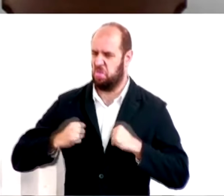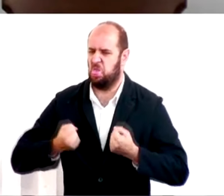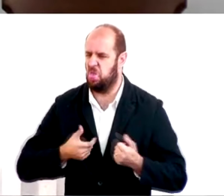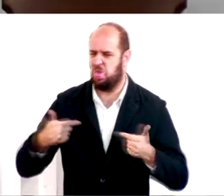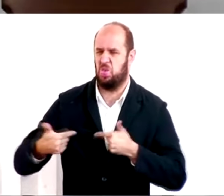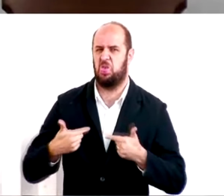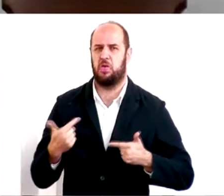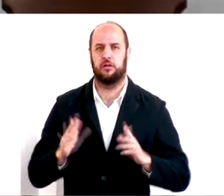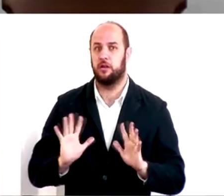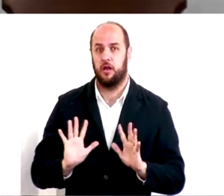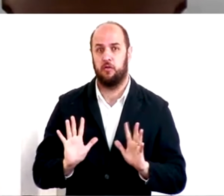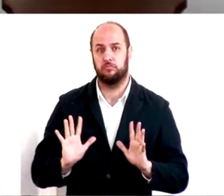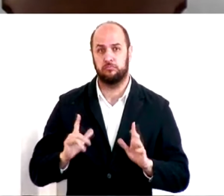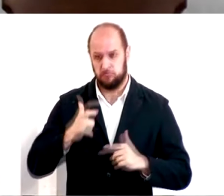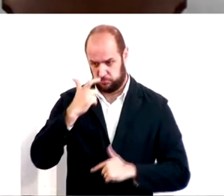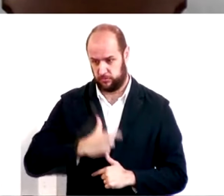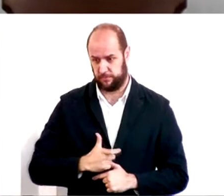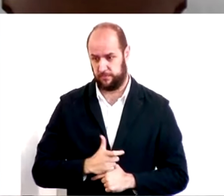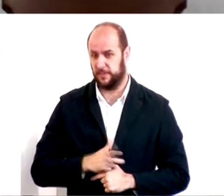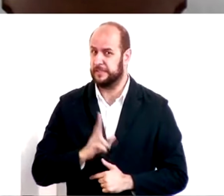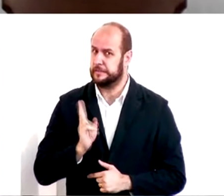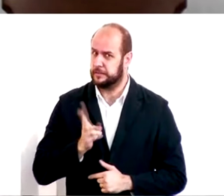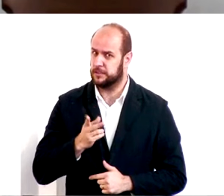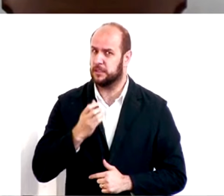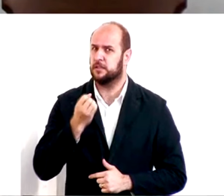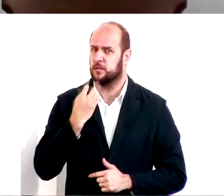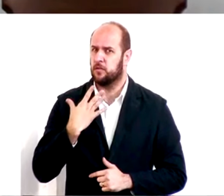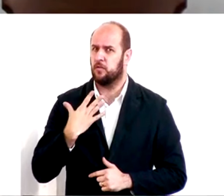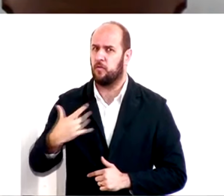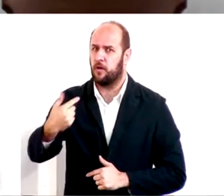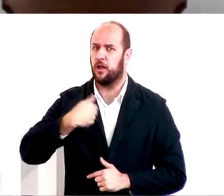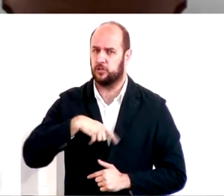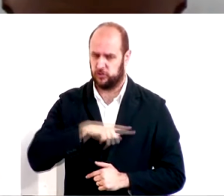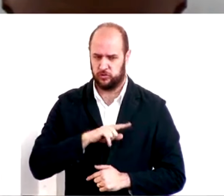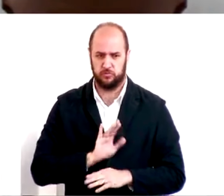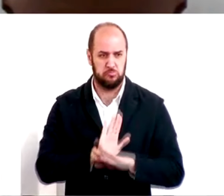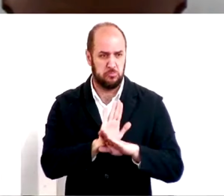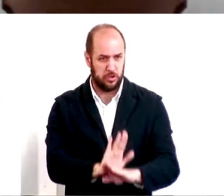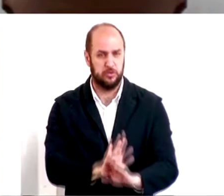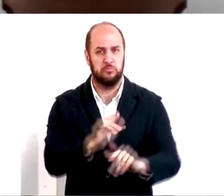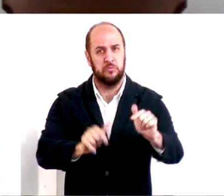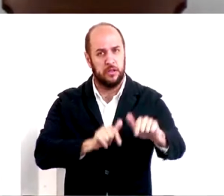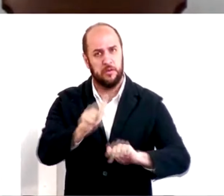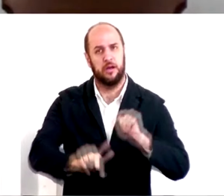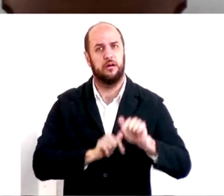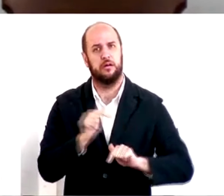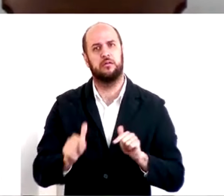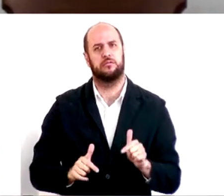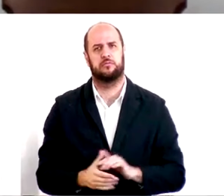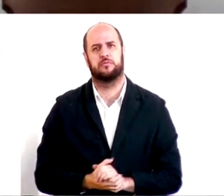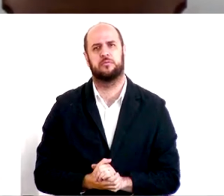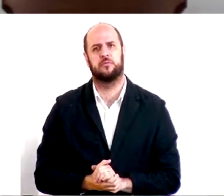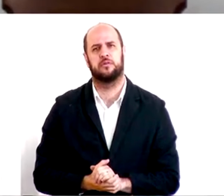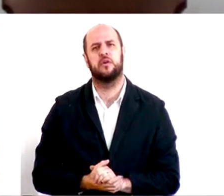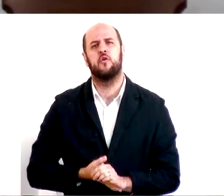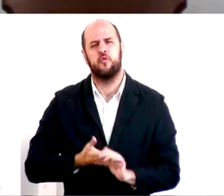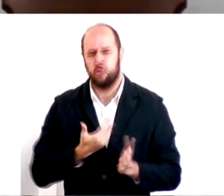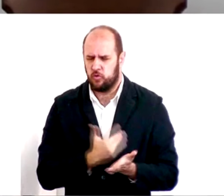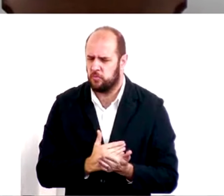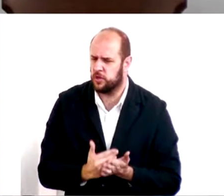quando pudermos exercitar, devemos exercitar a cidadania conforme a Bíblia nos ensina. O começo de uma